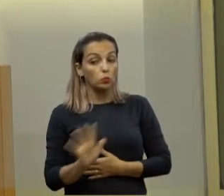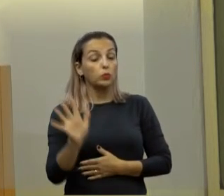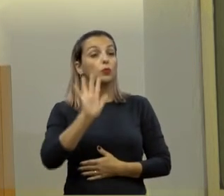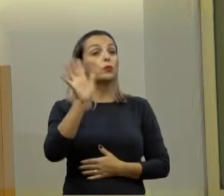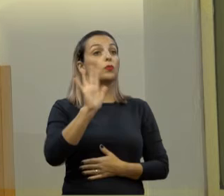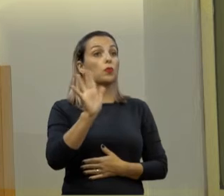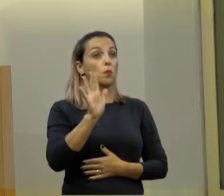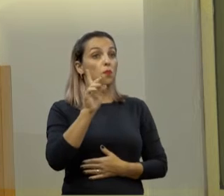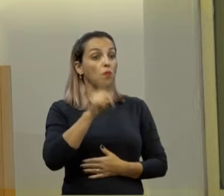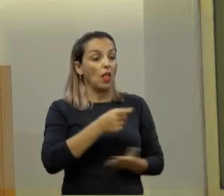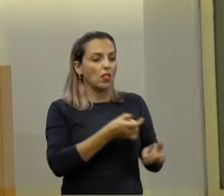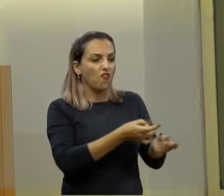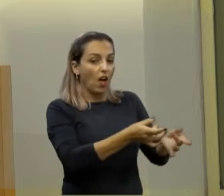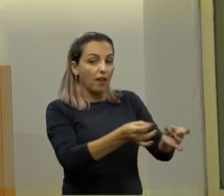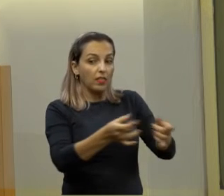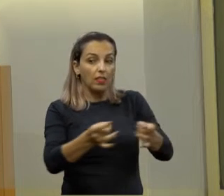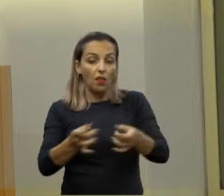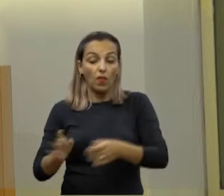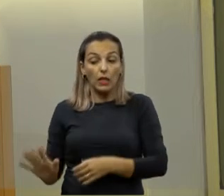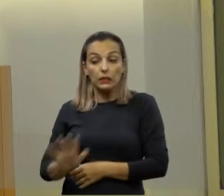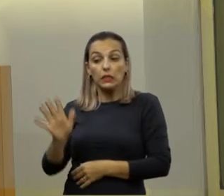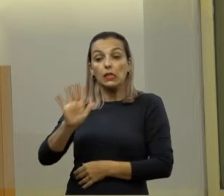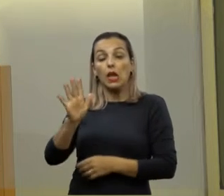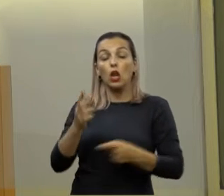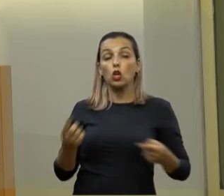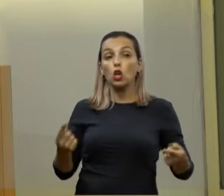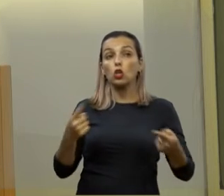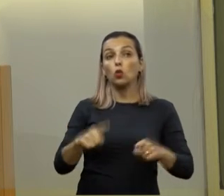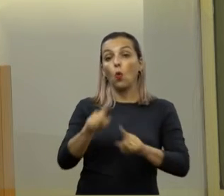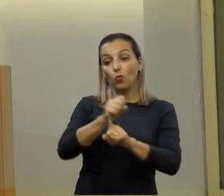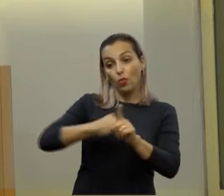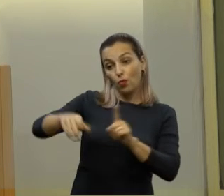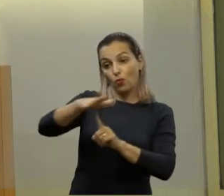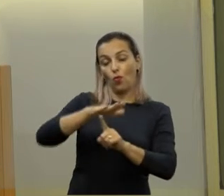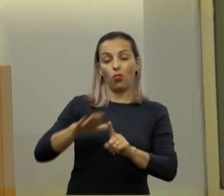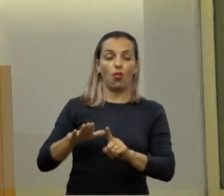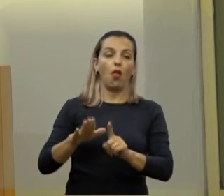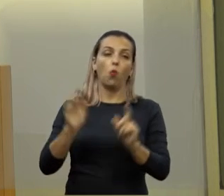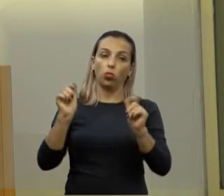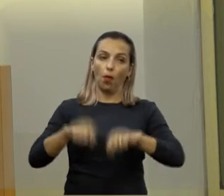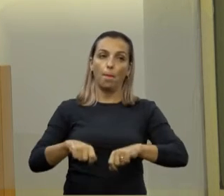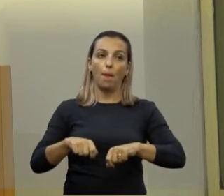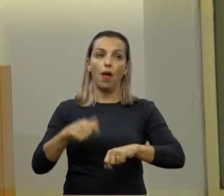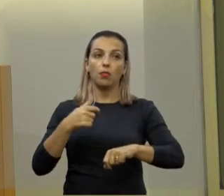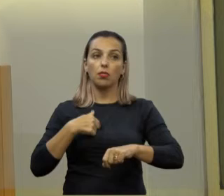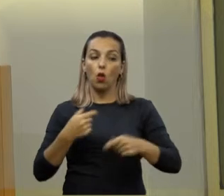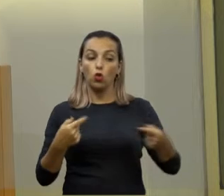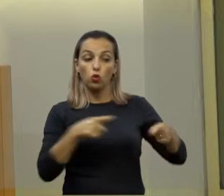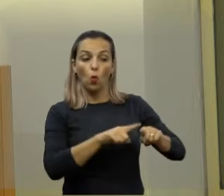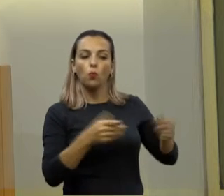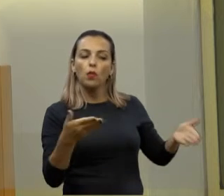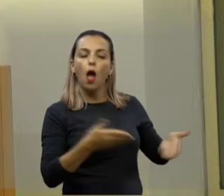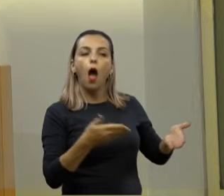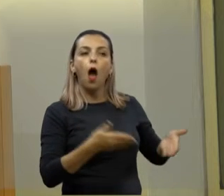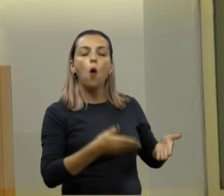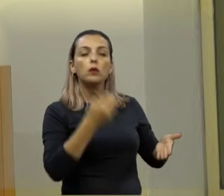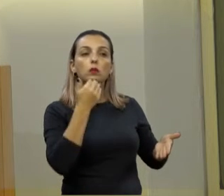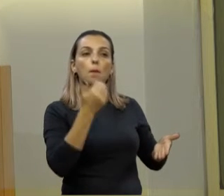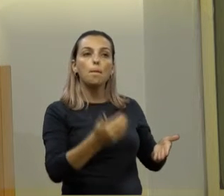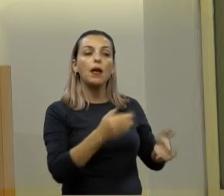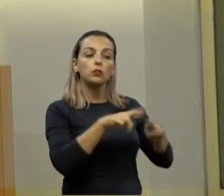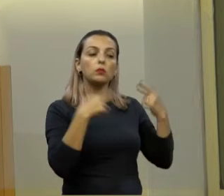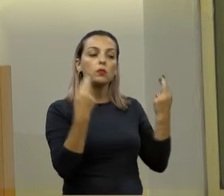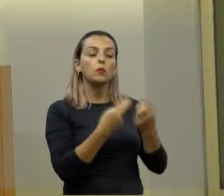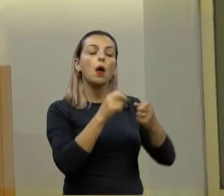comercialização especulativa o que vai na contramão das prerrogativas sociais eu sou contra hoje e sugiro que se faz audiência